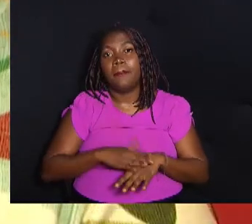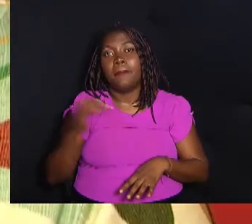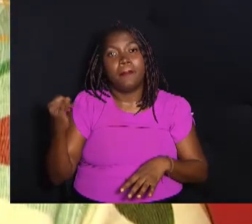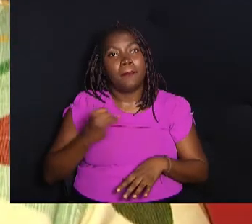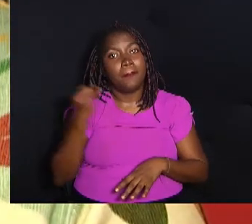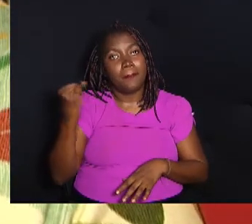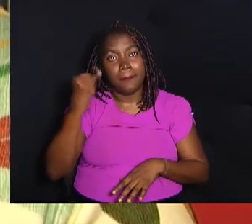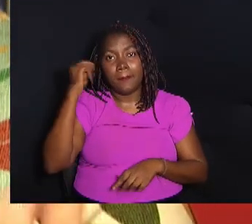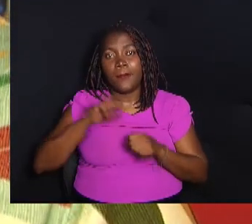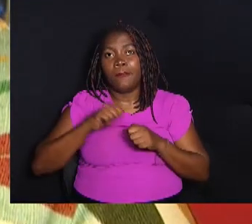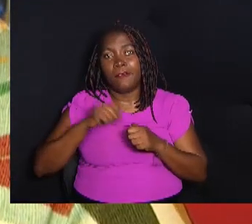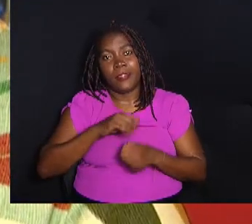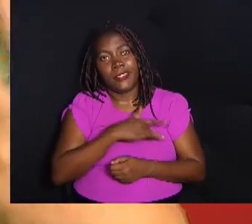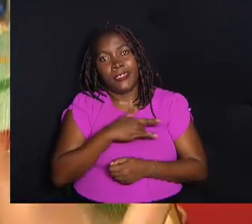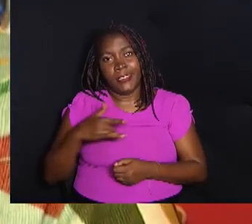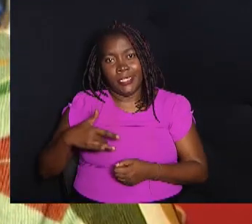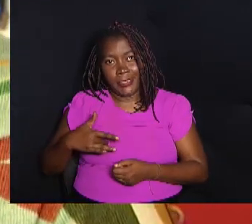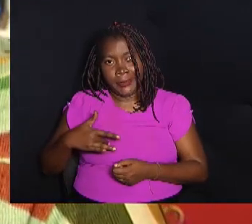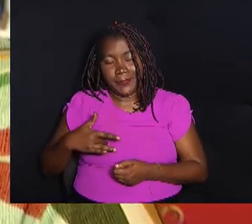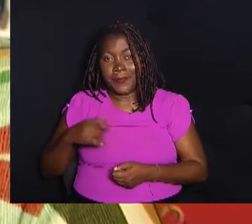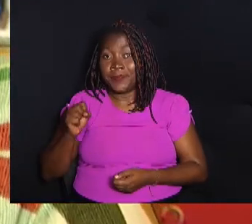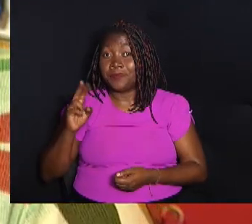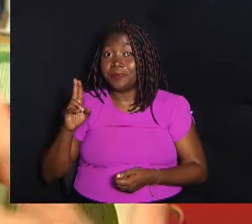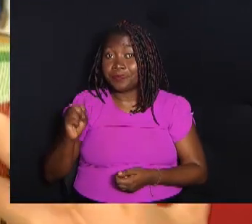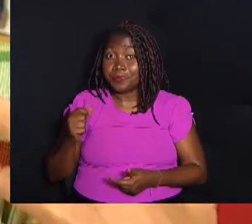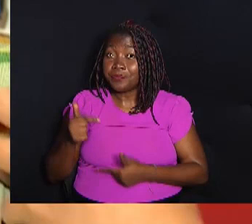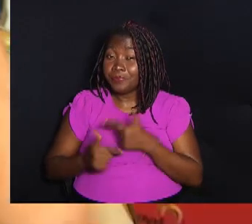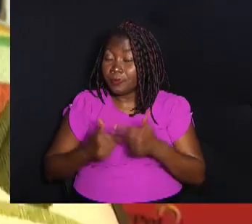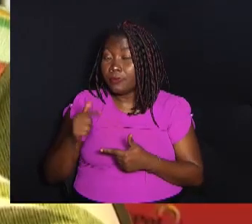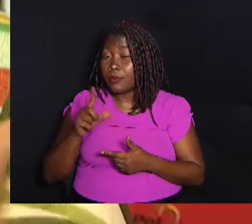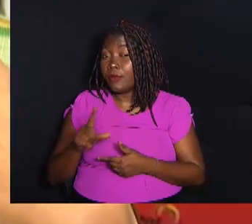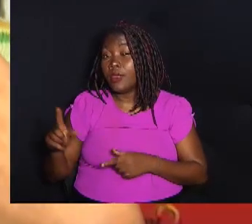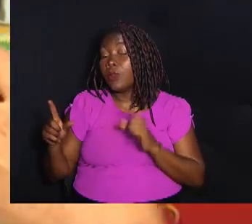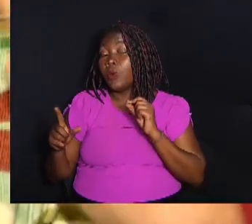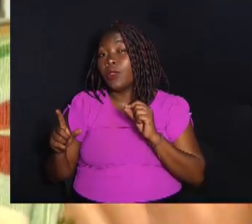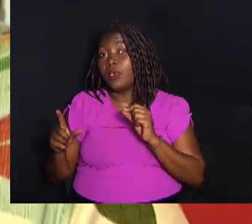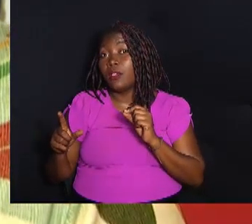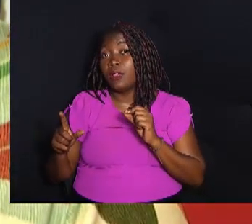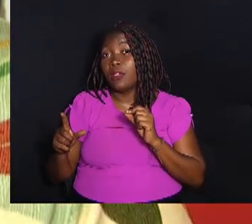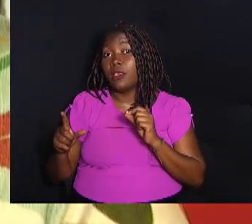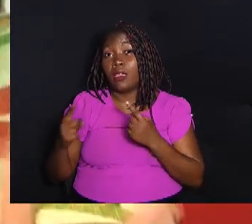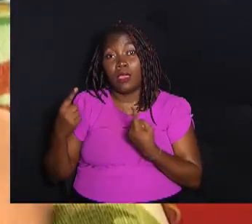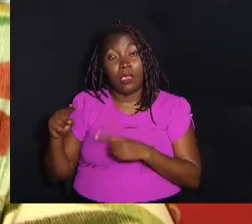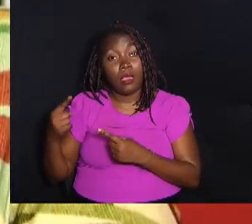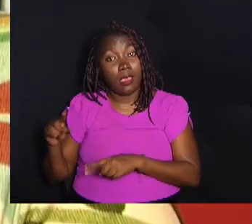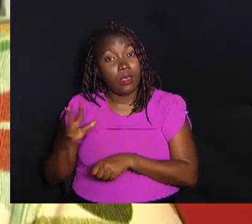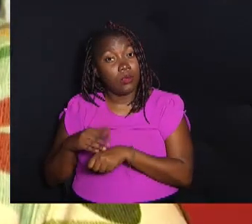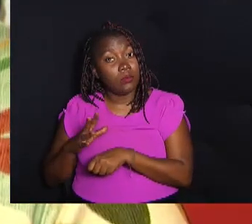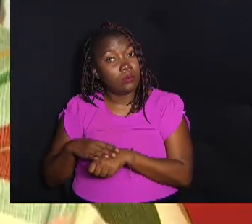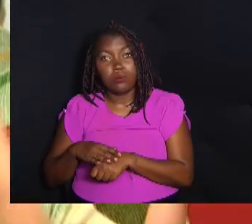fazer saúde a gente o SUS Ele trabalha com a lógica que o SUS ele não a ideia do SUS não é combater a doença é